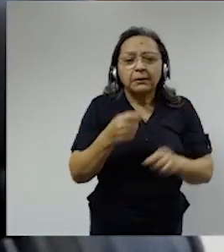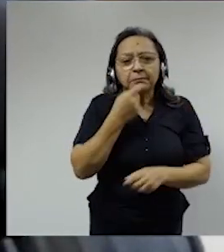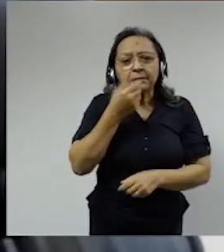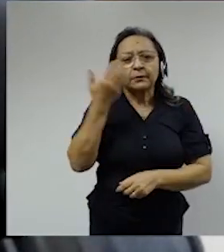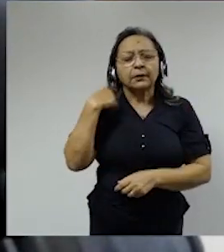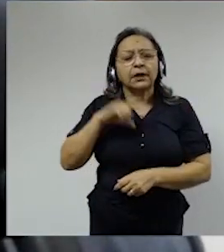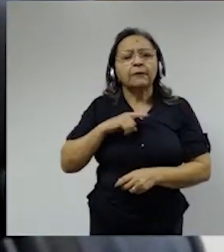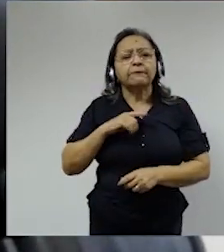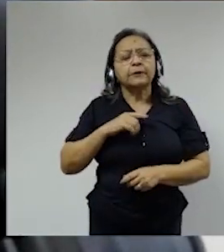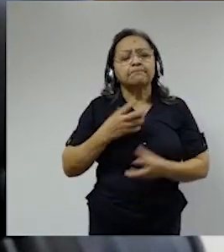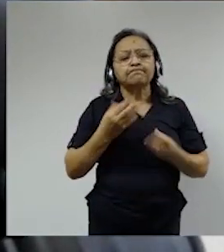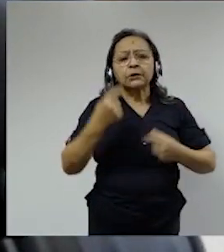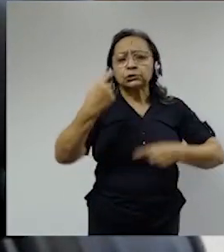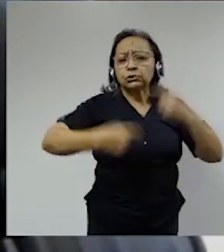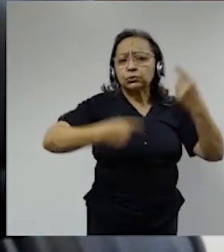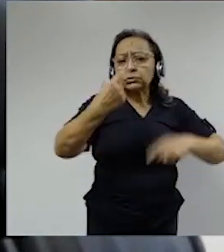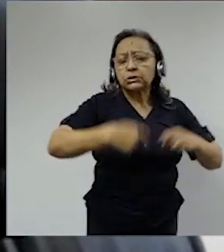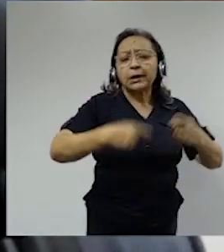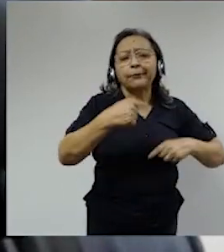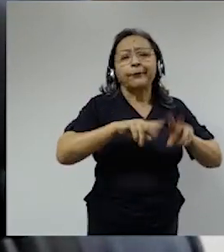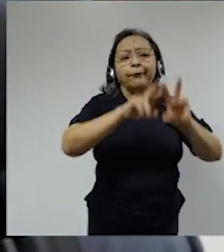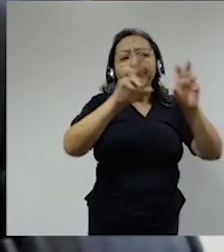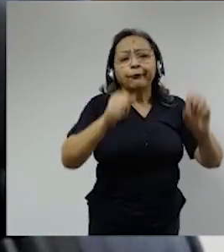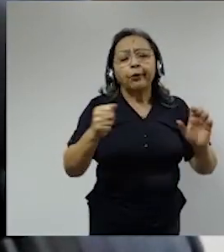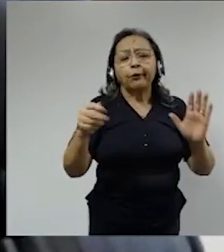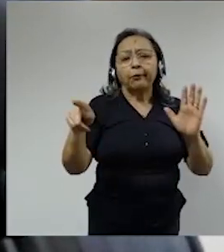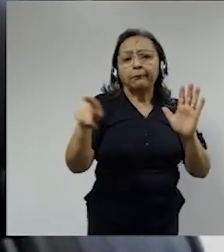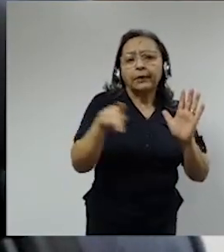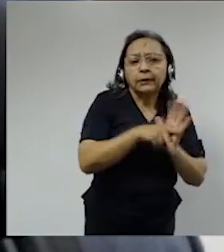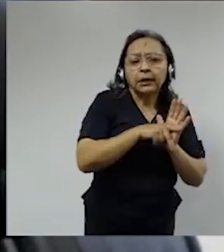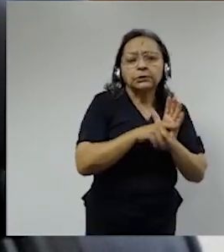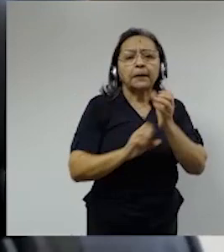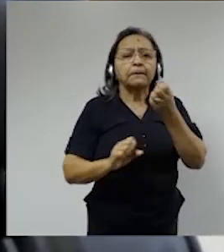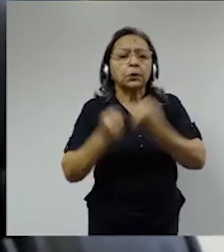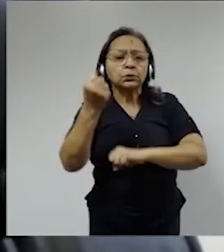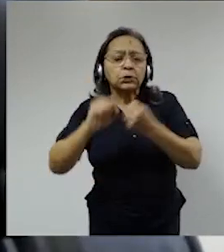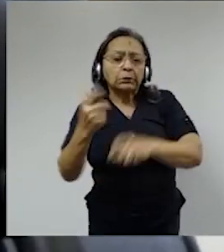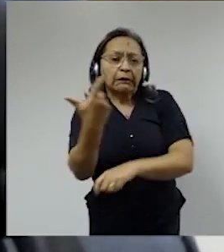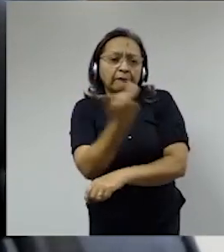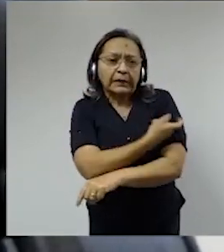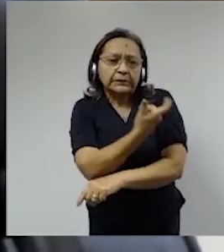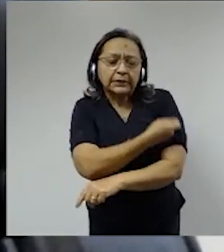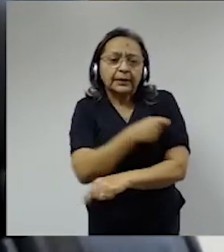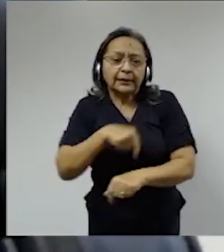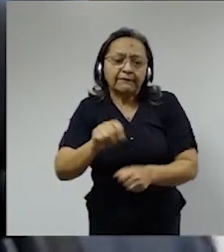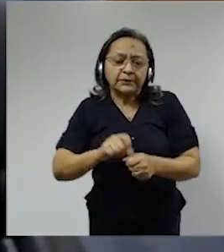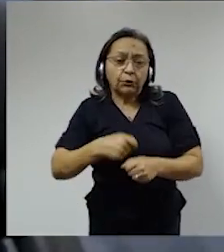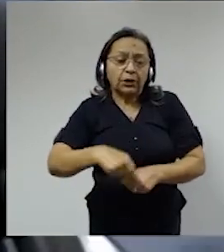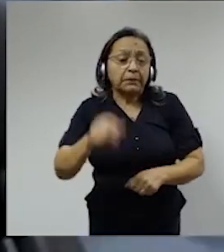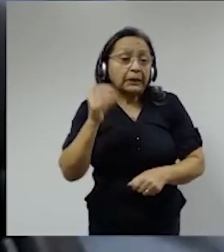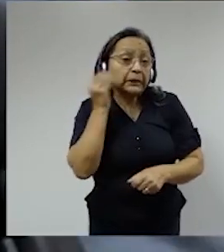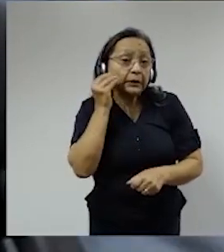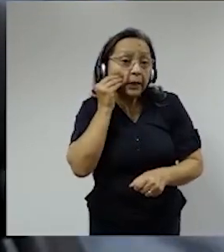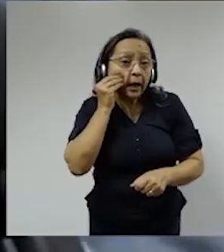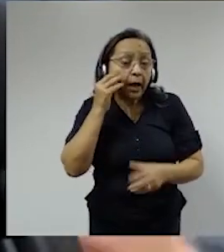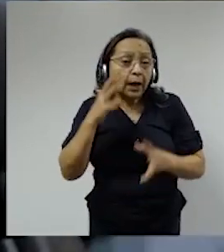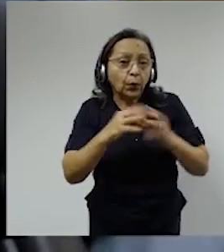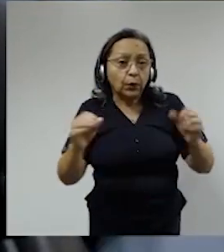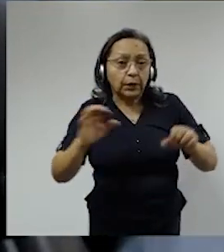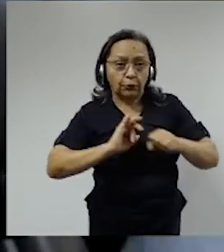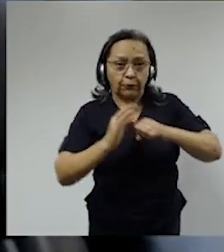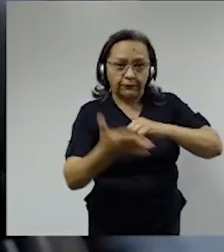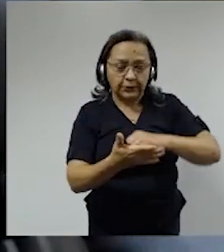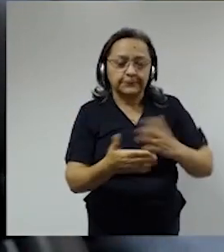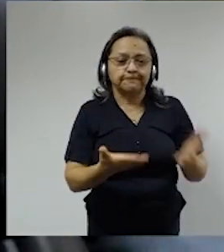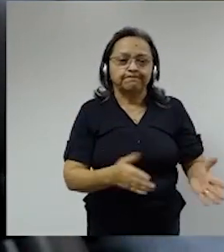toda a discussão sobre a patente da produção da vacina que está sendo produzida para a Covid-19. A imprensa